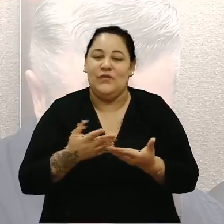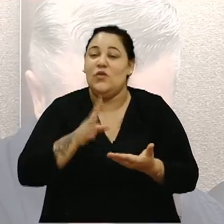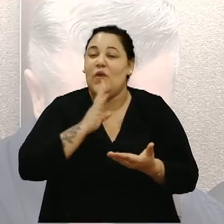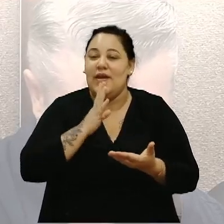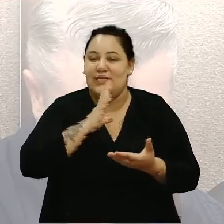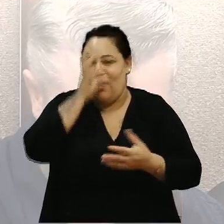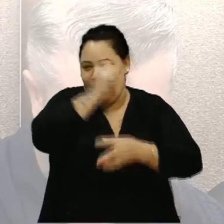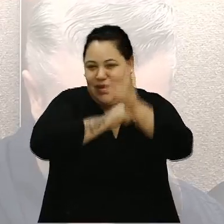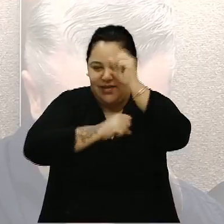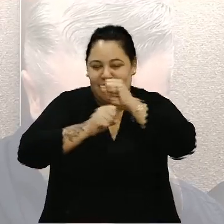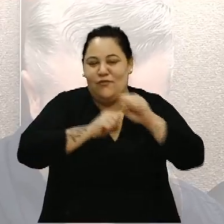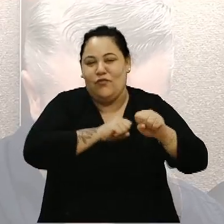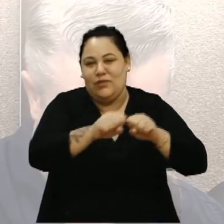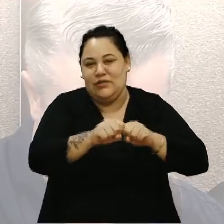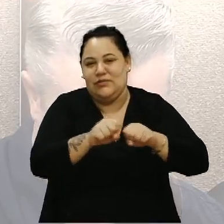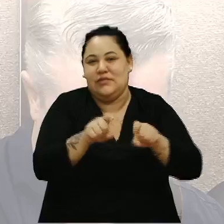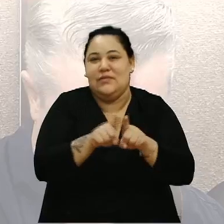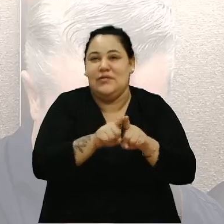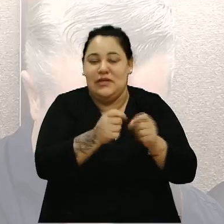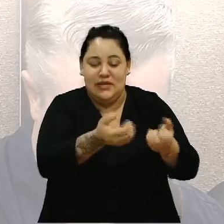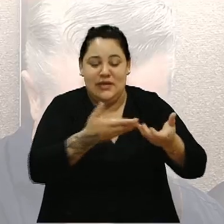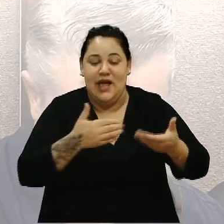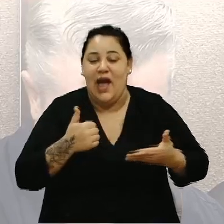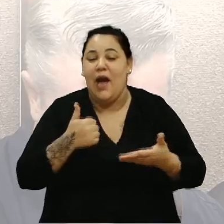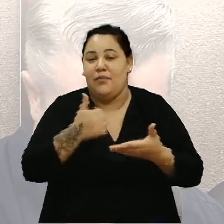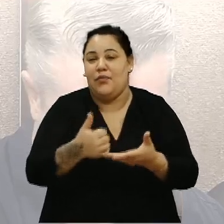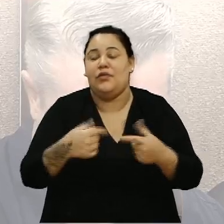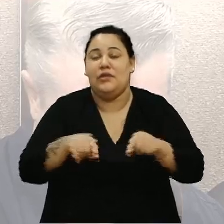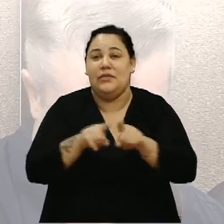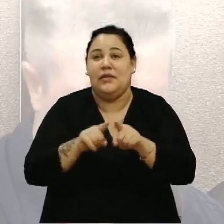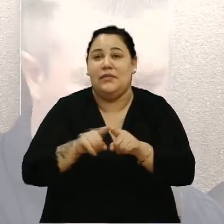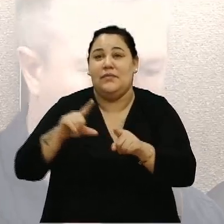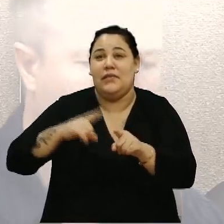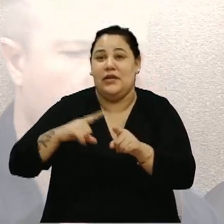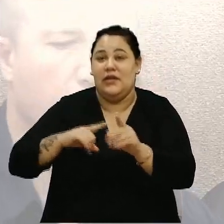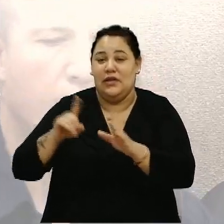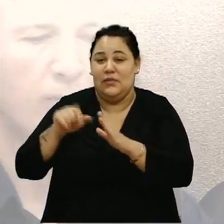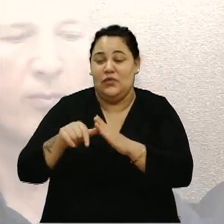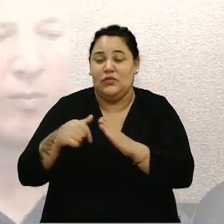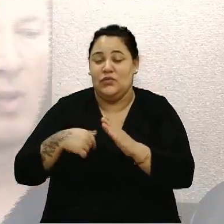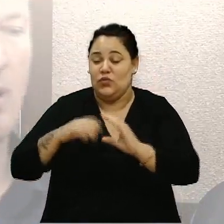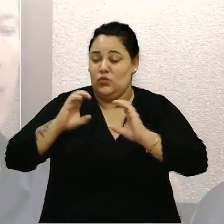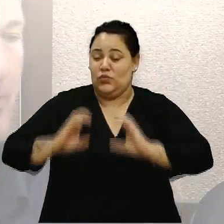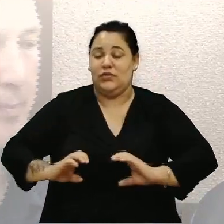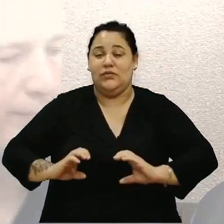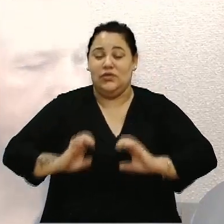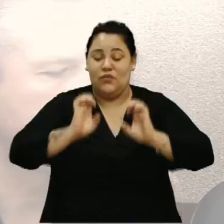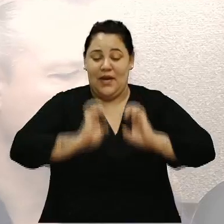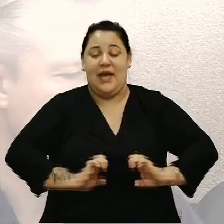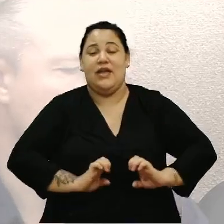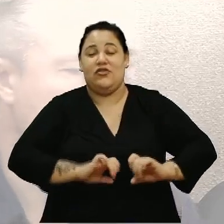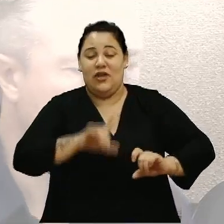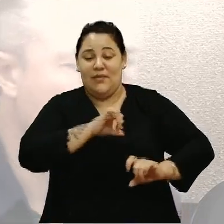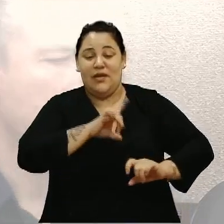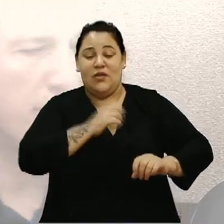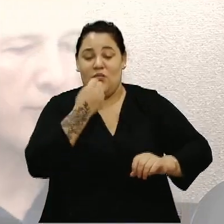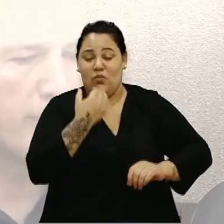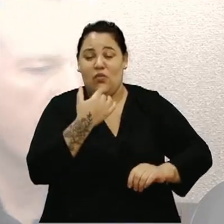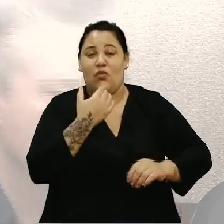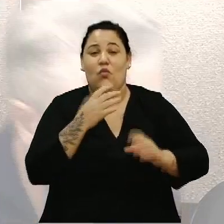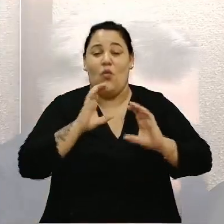conhecimento, a formação, que vai nos dar apoio para termos depois postura crítica, para termos um bom procedimento na